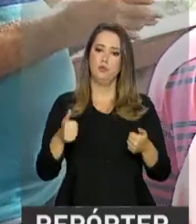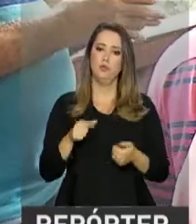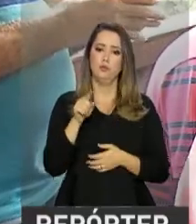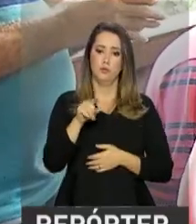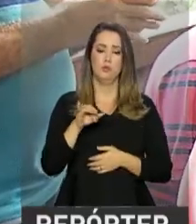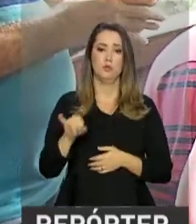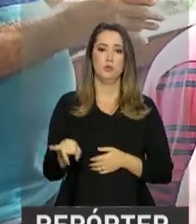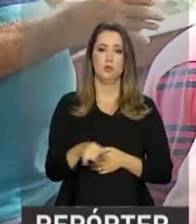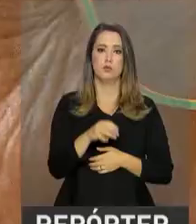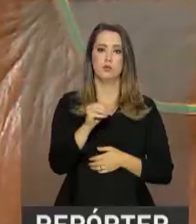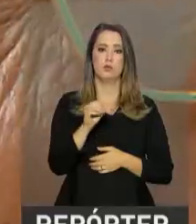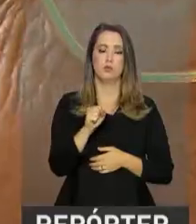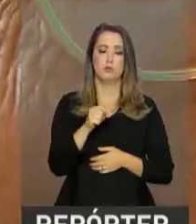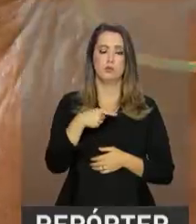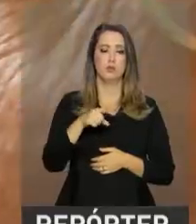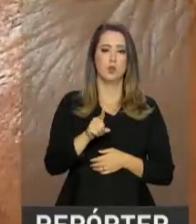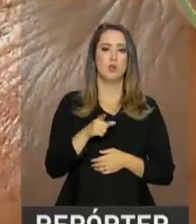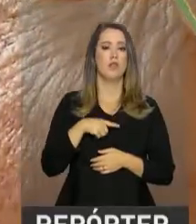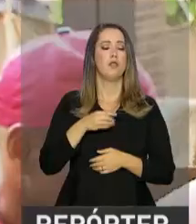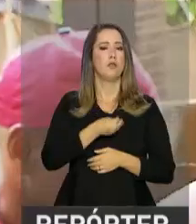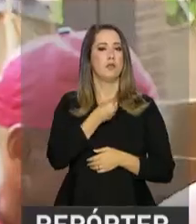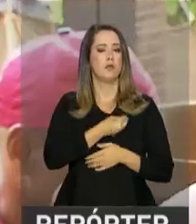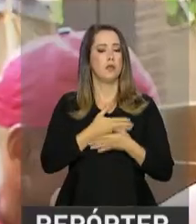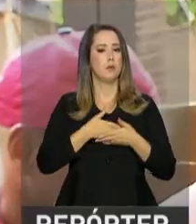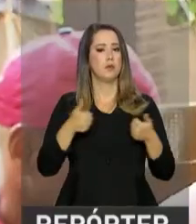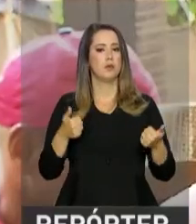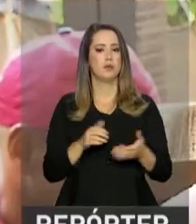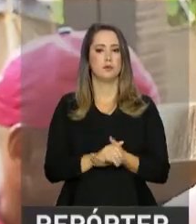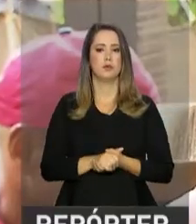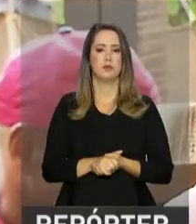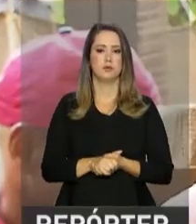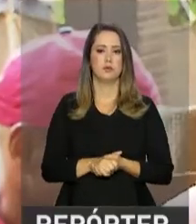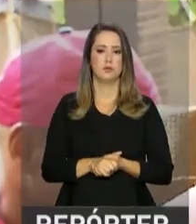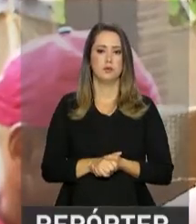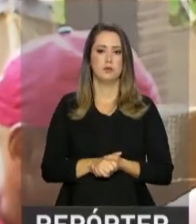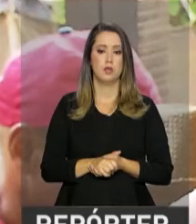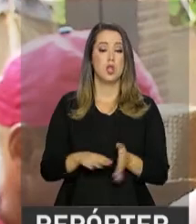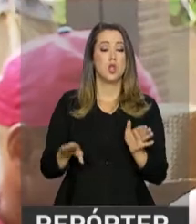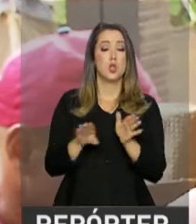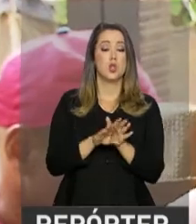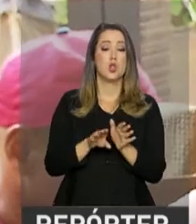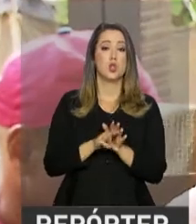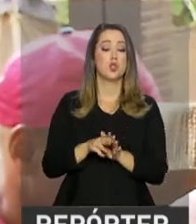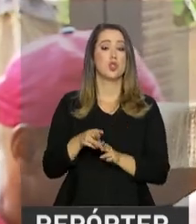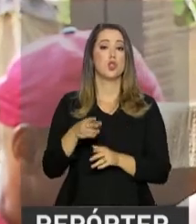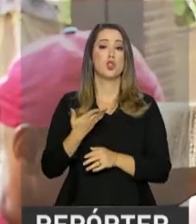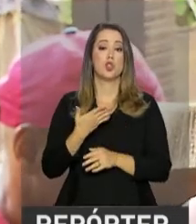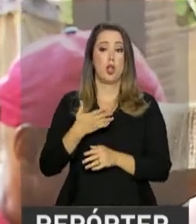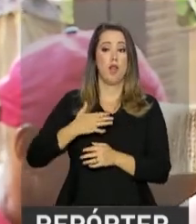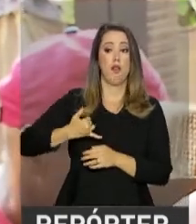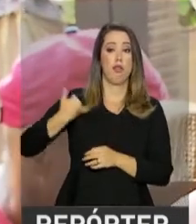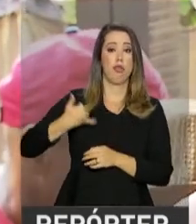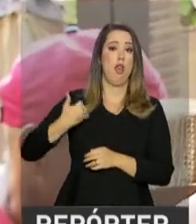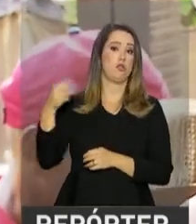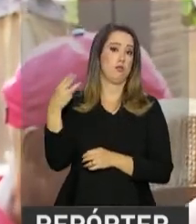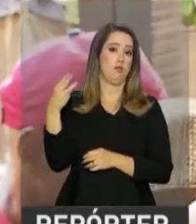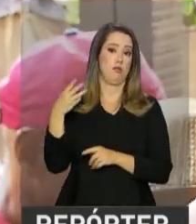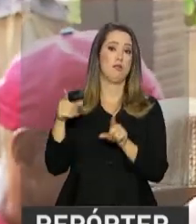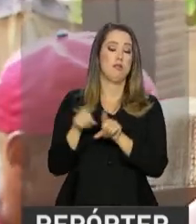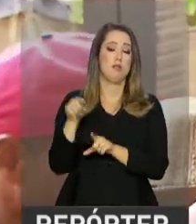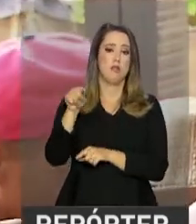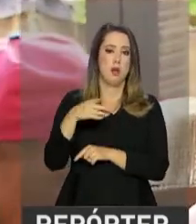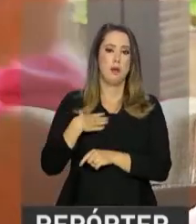tem a receita para uma vida cheia de alegria. Quando chega na terceira idade, que a pessoa se acomoda, aí